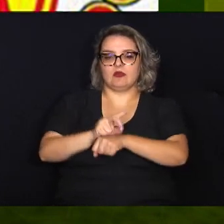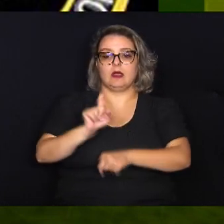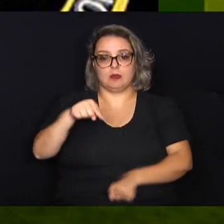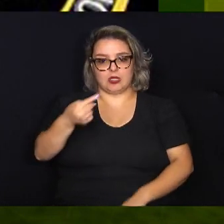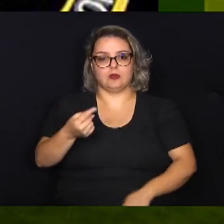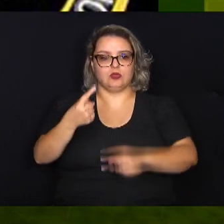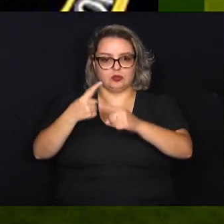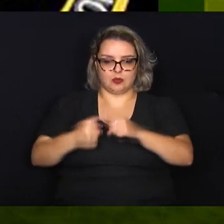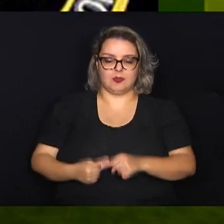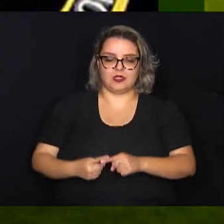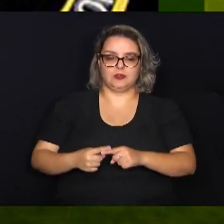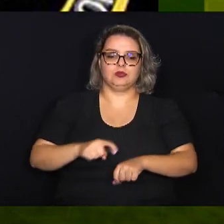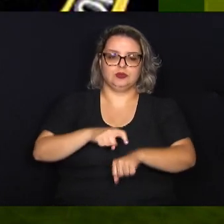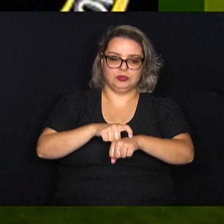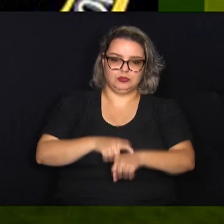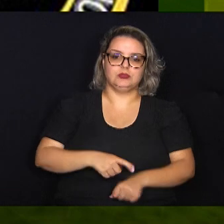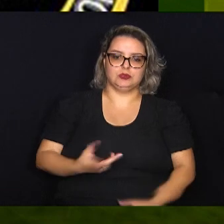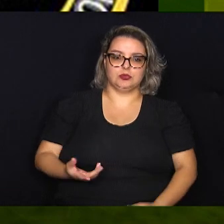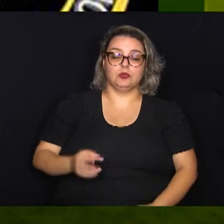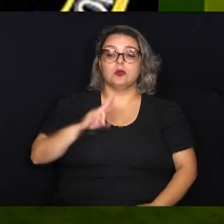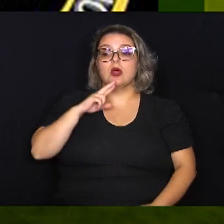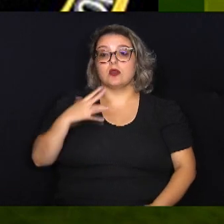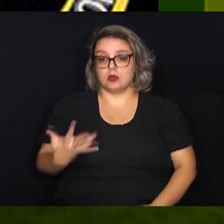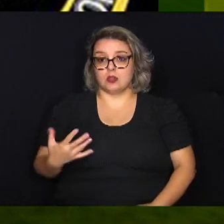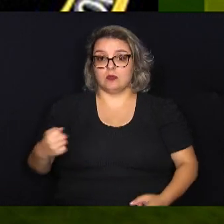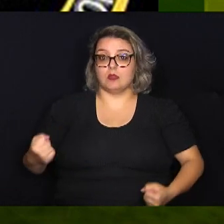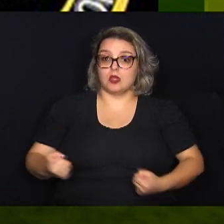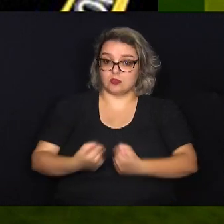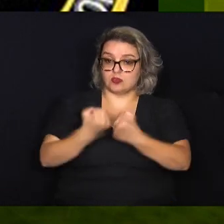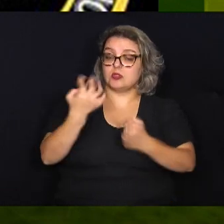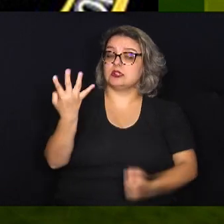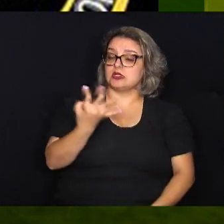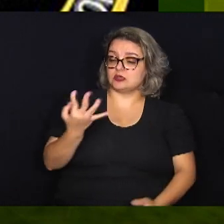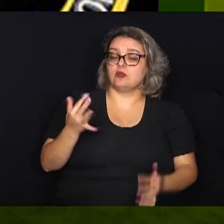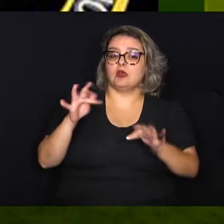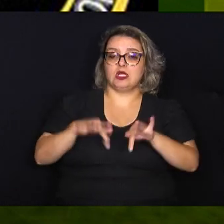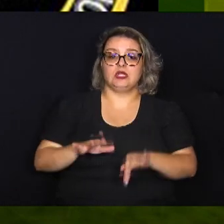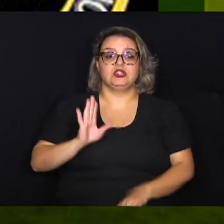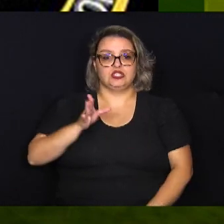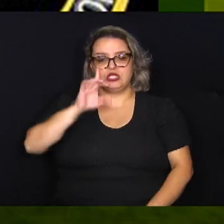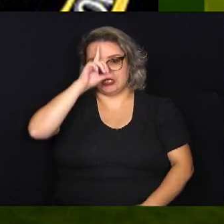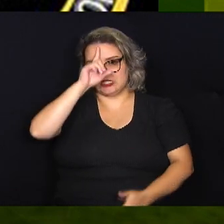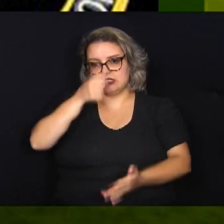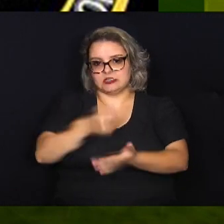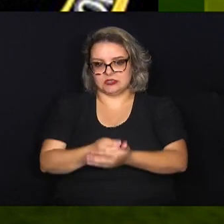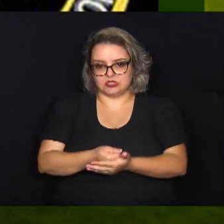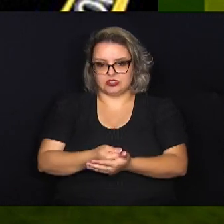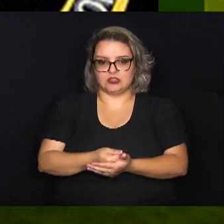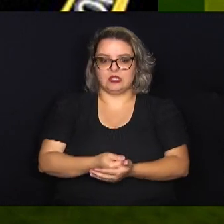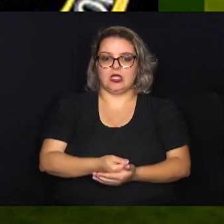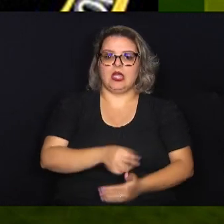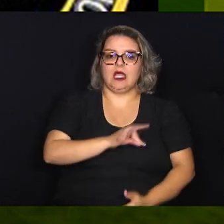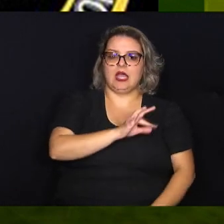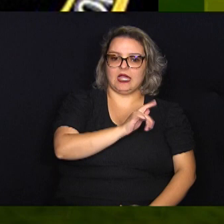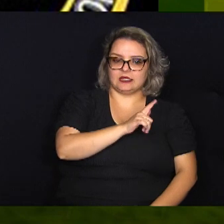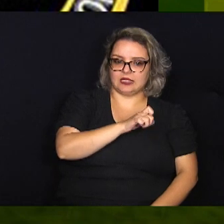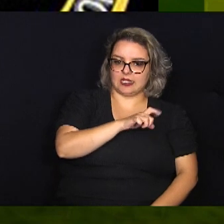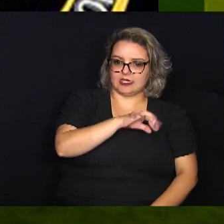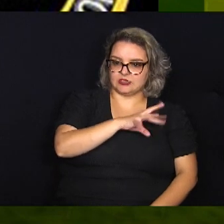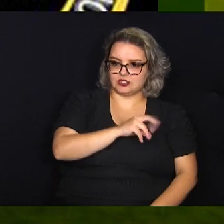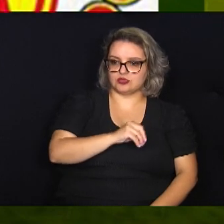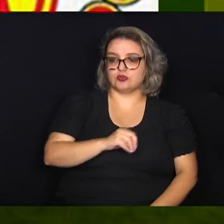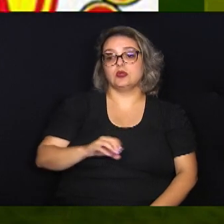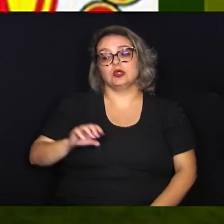fase. Com esses resultados, os confrontos das quartas de final já estão definidos. Atlético Unidos e Oziel Futebol